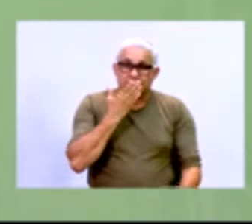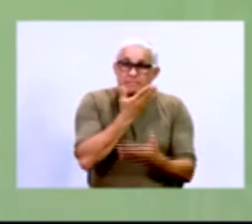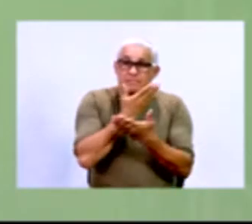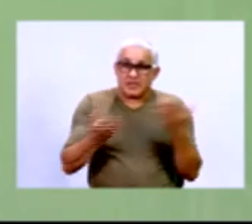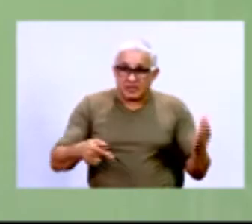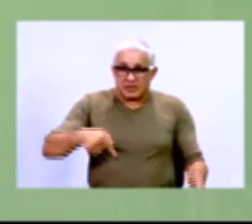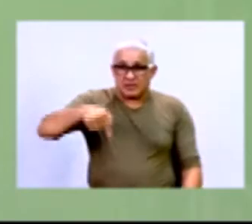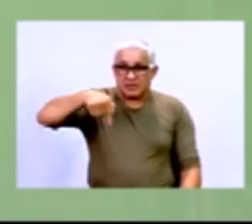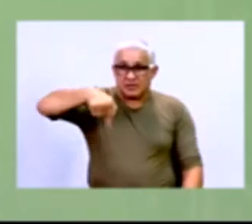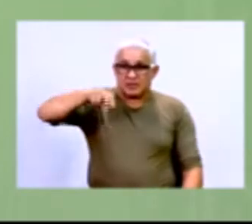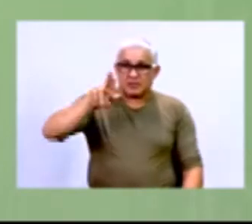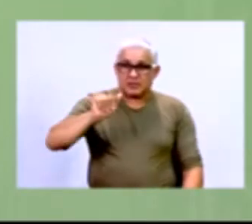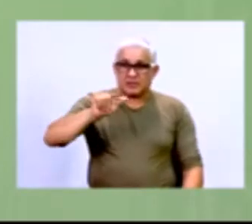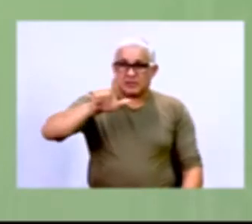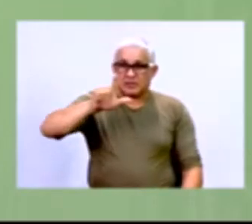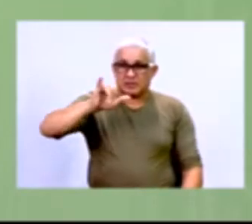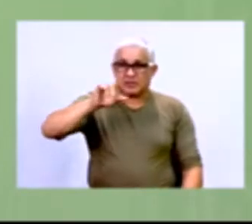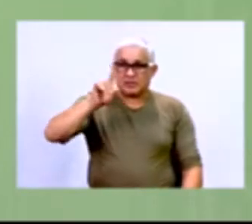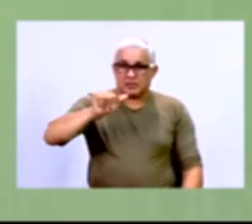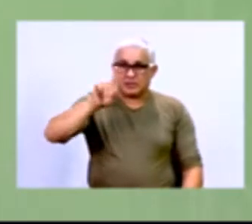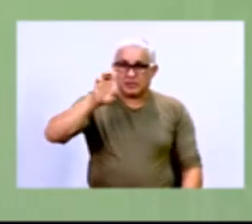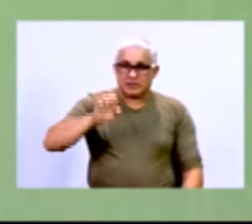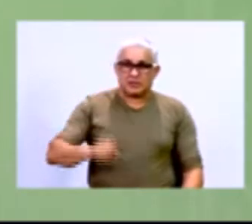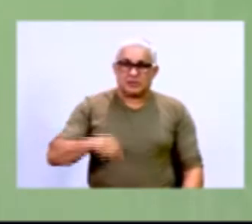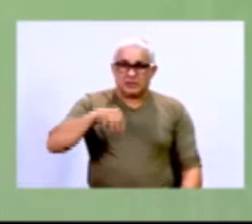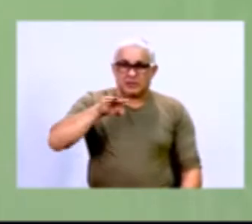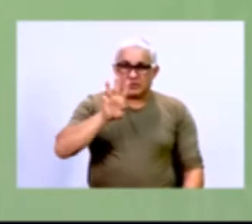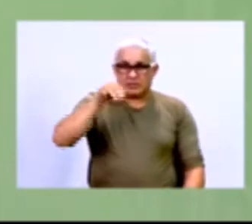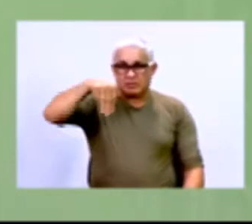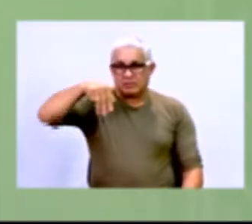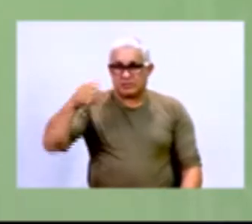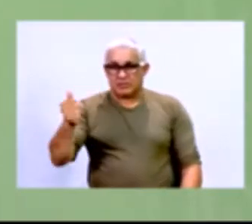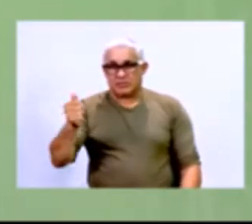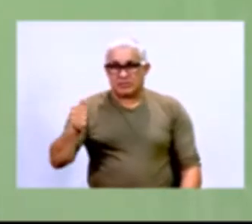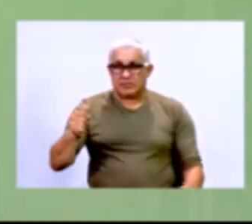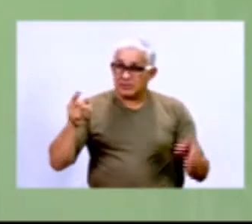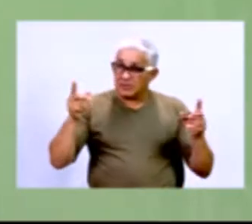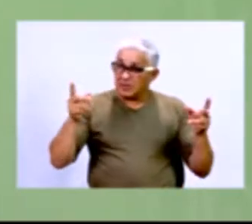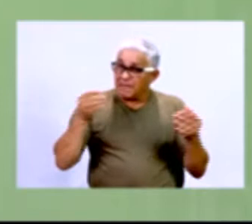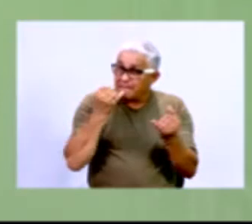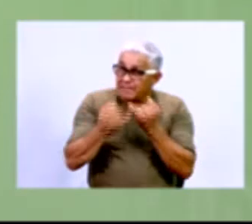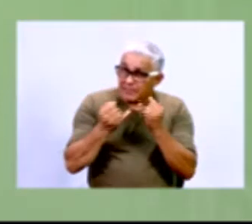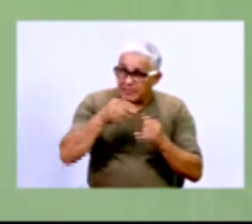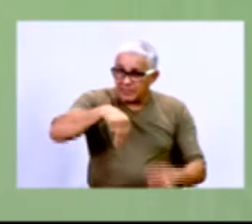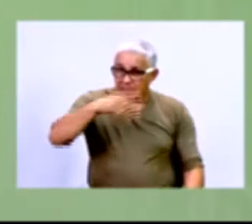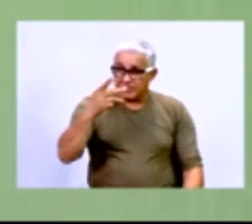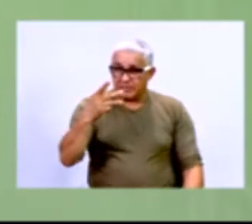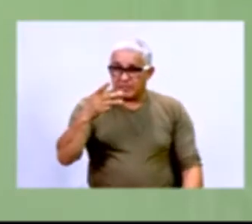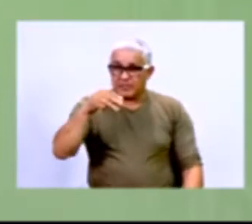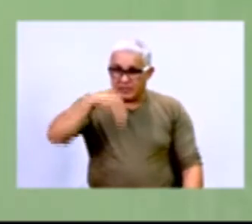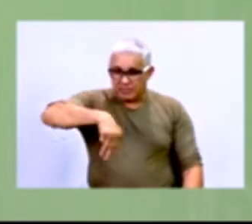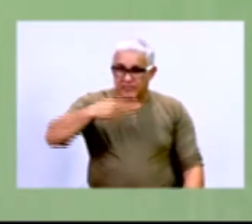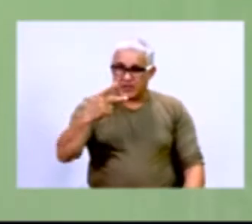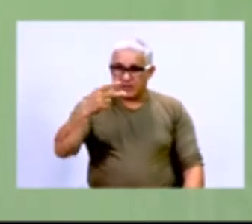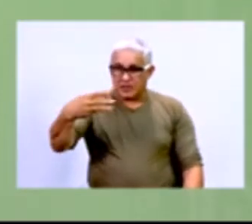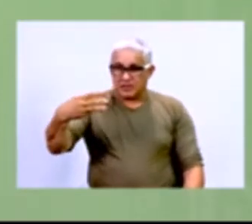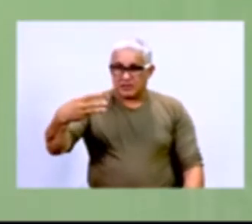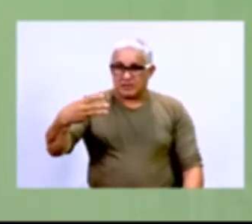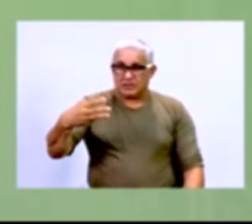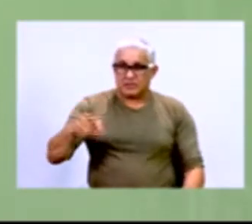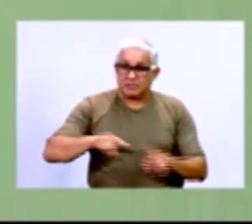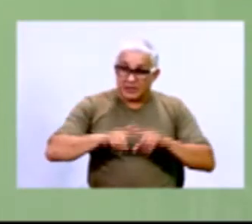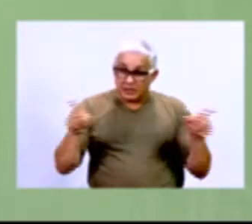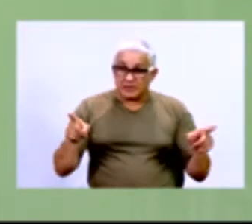de qualidade. Então, o WMA ele é similar ao MP3, só que gera um formato um pouco maior. Qual